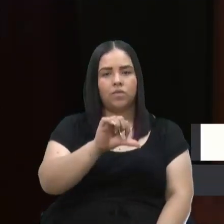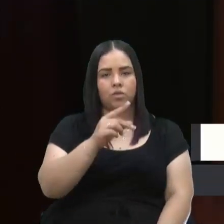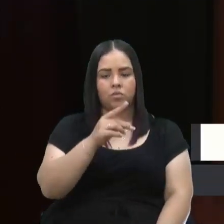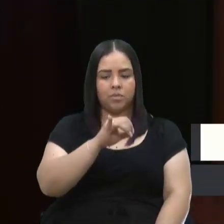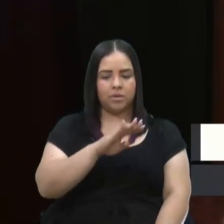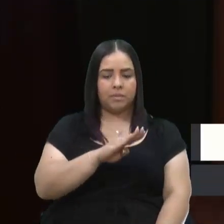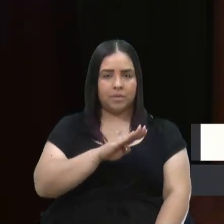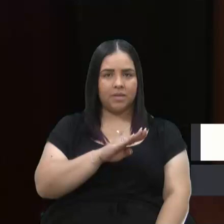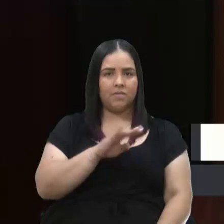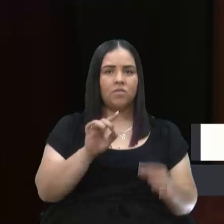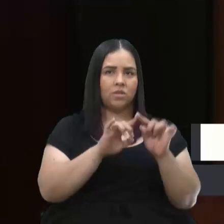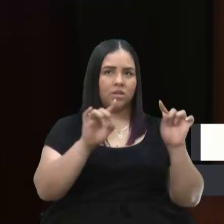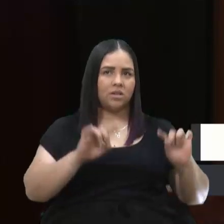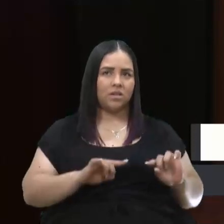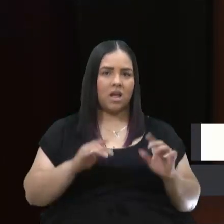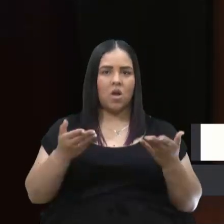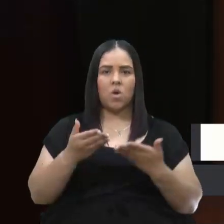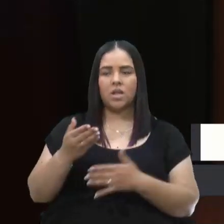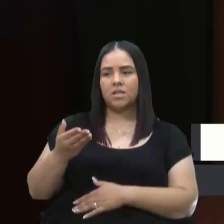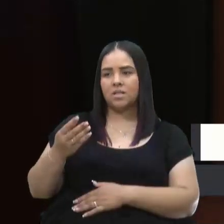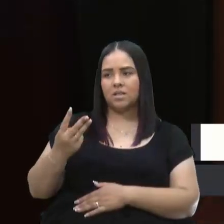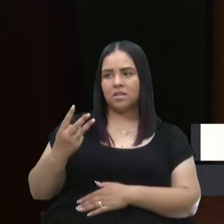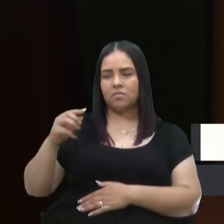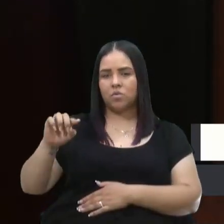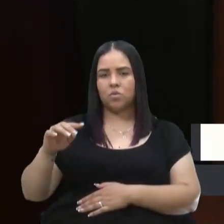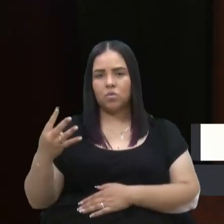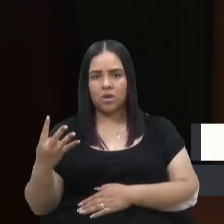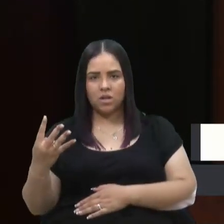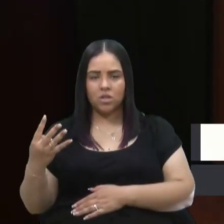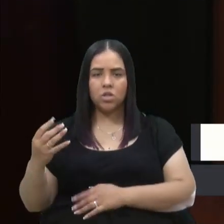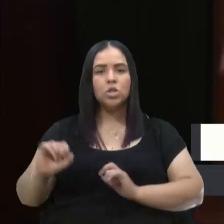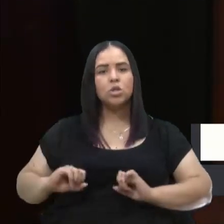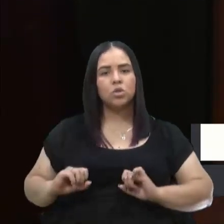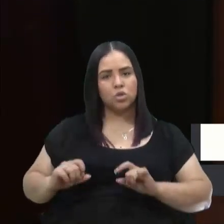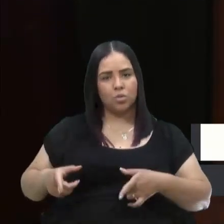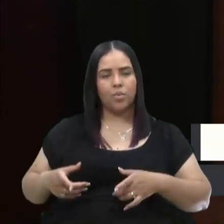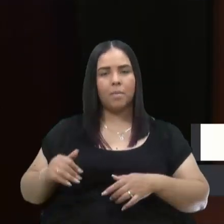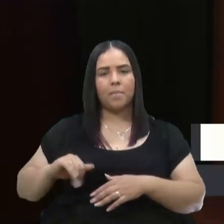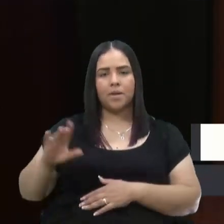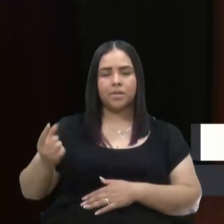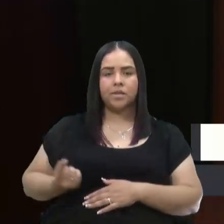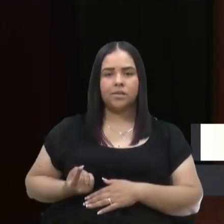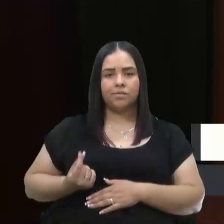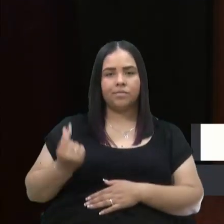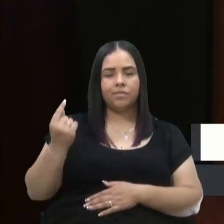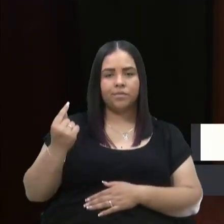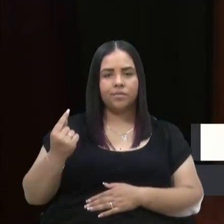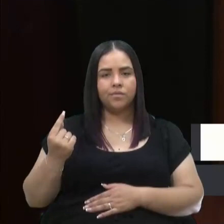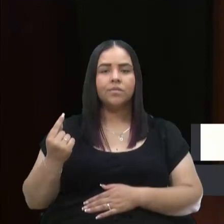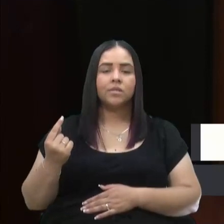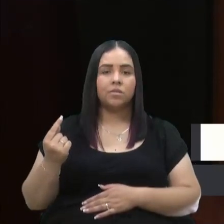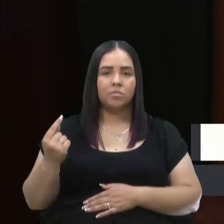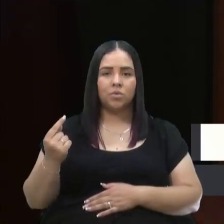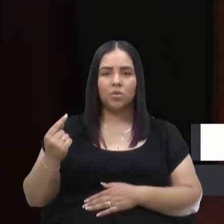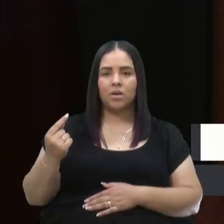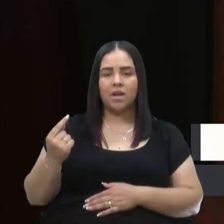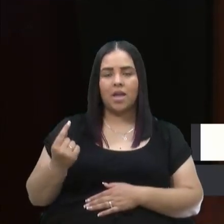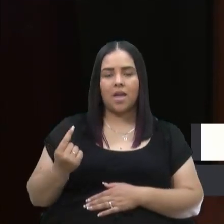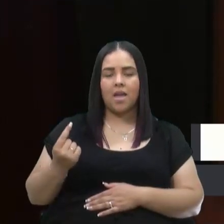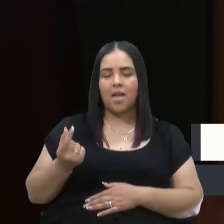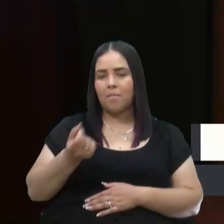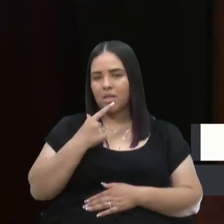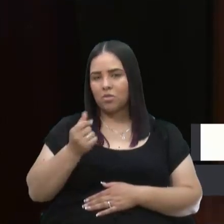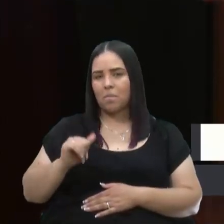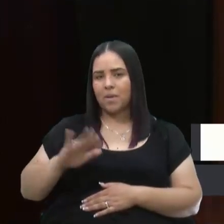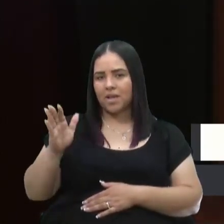gastava com funcionalismo, agora 3,4%. Sobra mais dinheiro, vereador Cadori, para, por exemplo, liberar o remédio mais caro do mundo para as crianças que